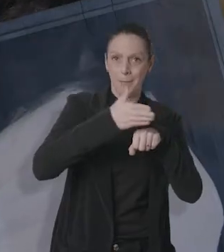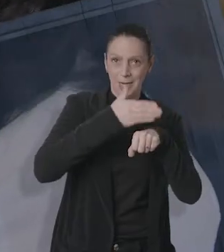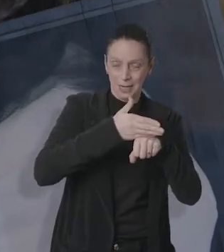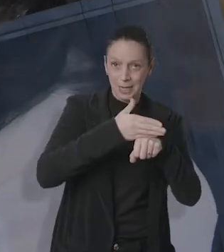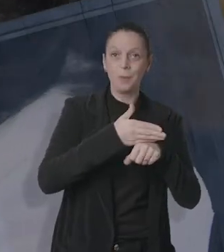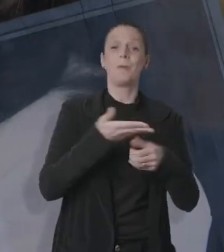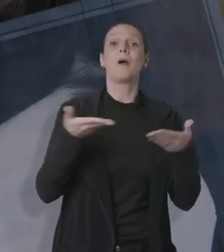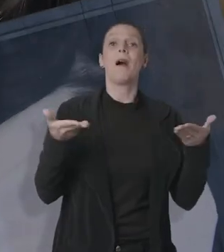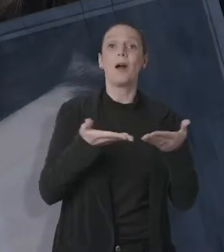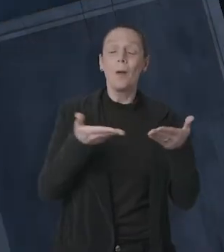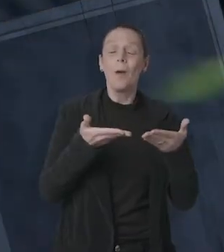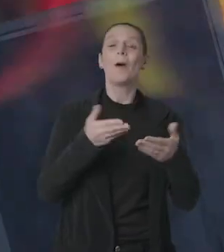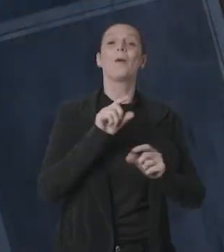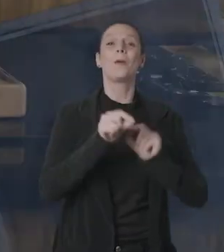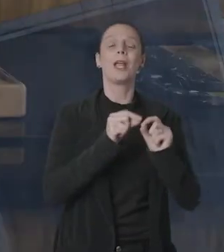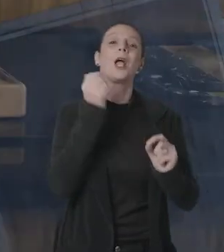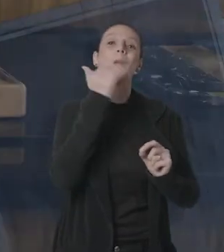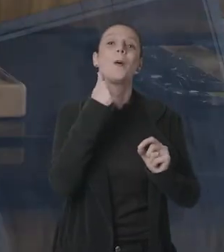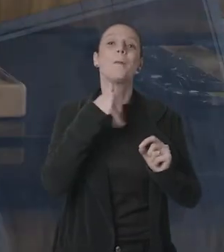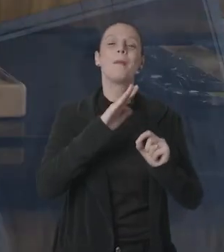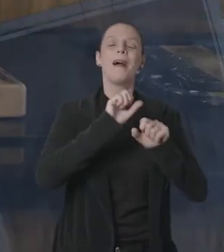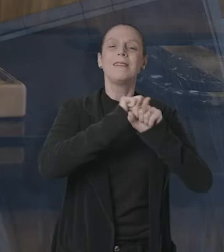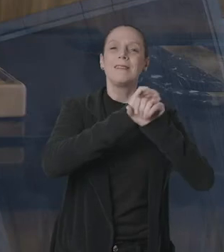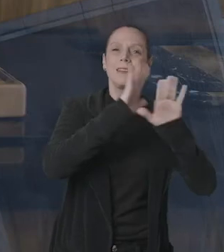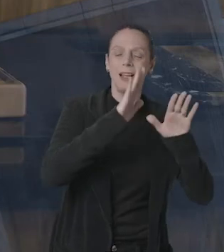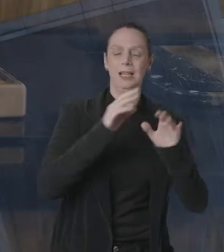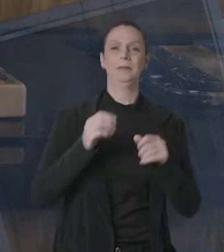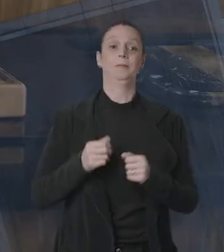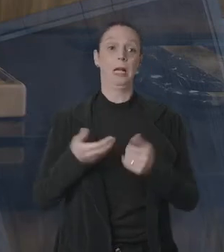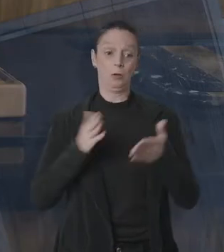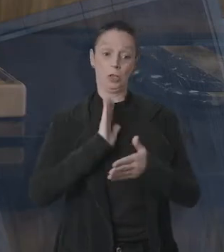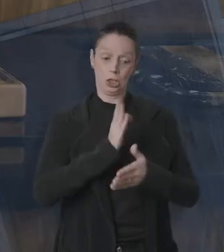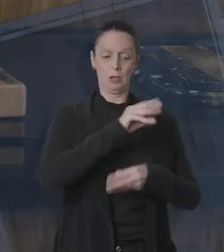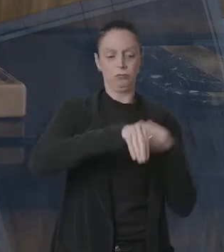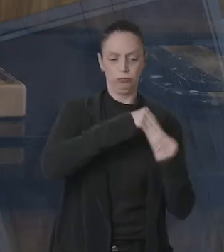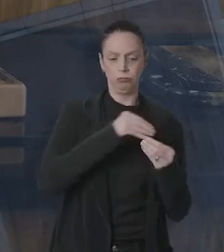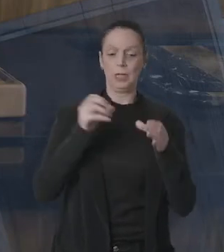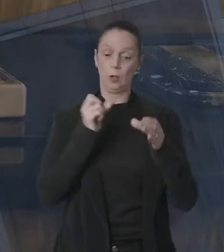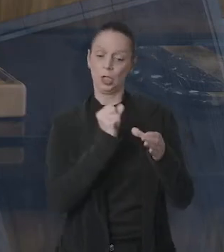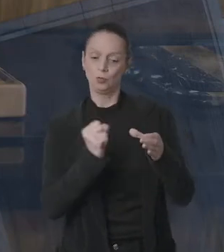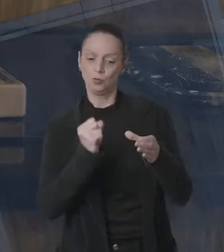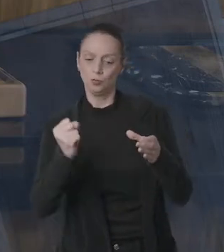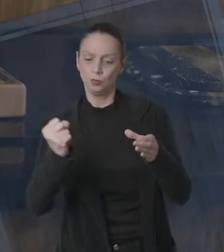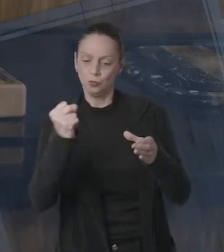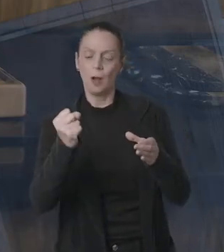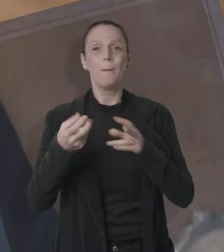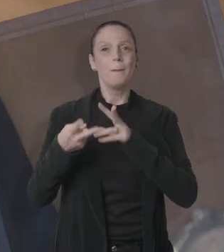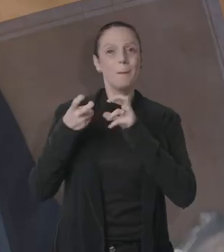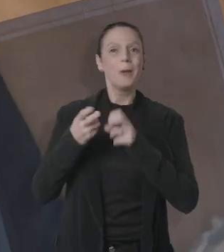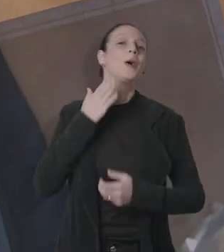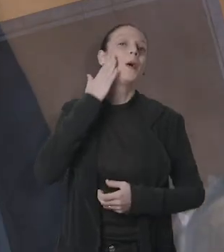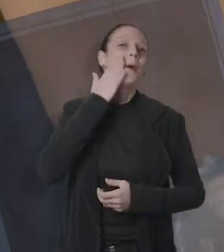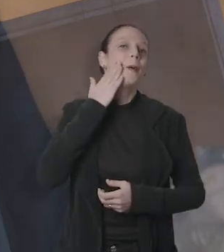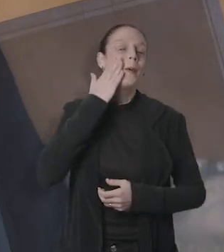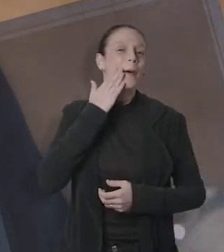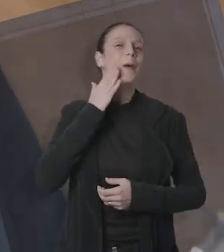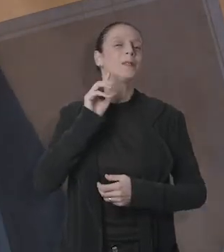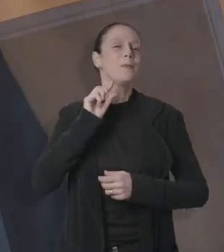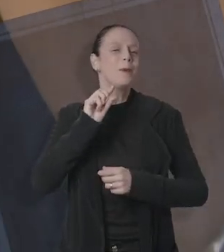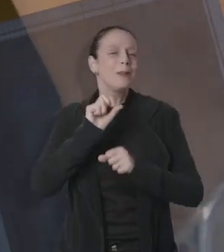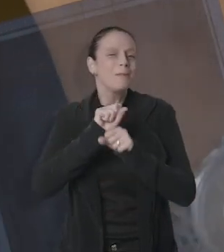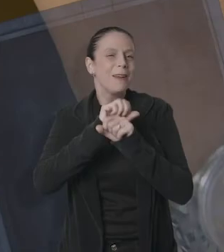a camada mais clara que vai em cima. Já misturei, coloquei mais chantilly, ficou um tonzinho mais claro. O